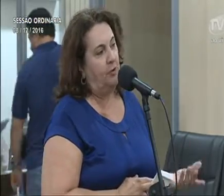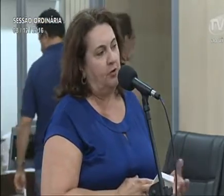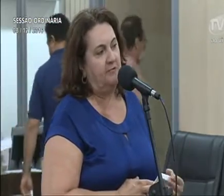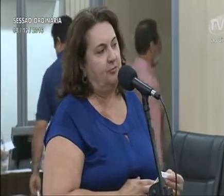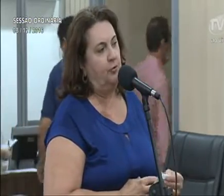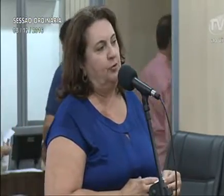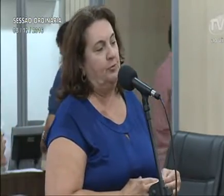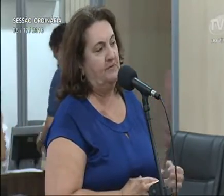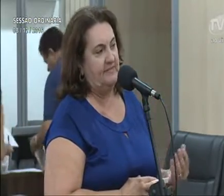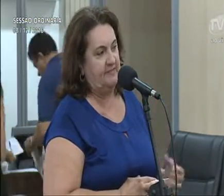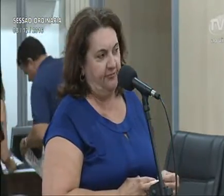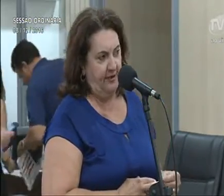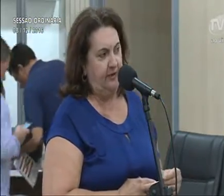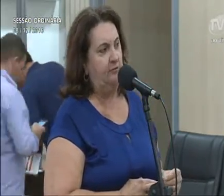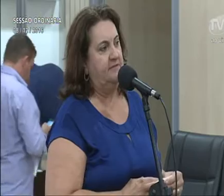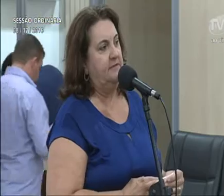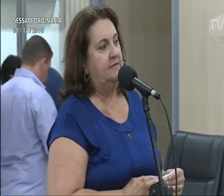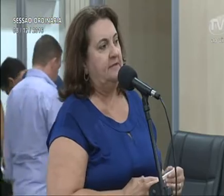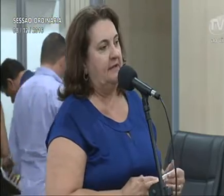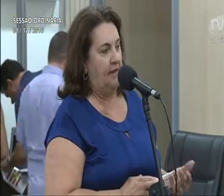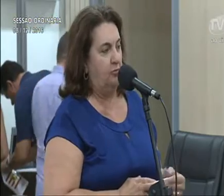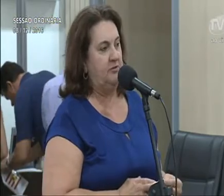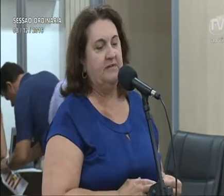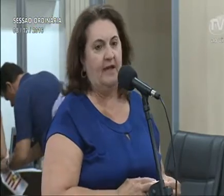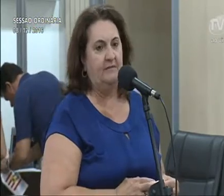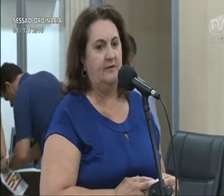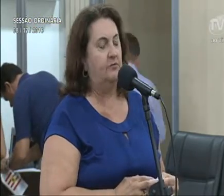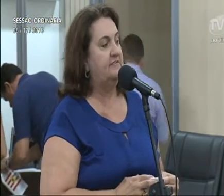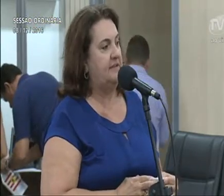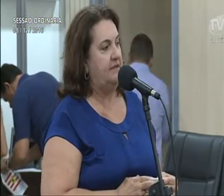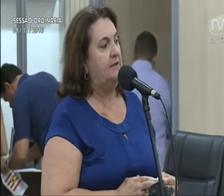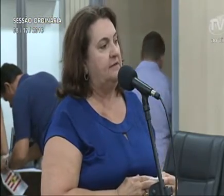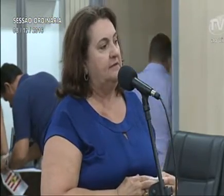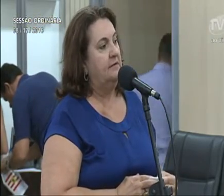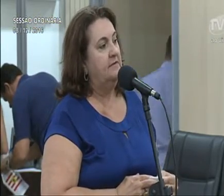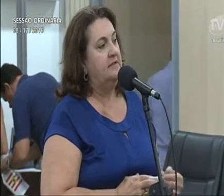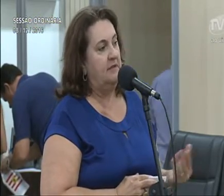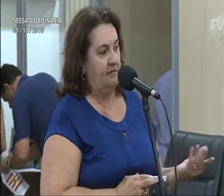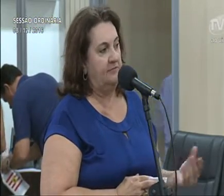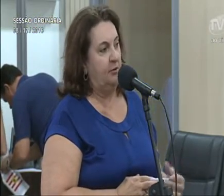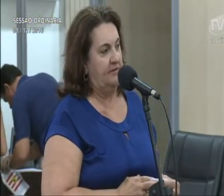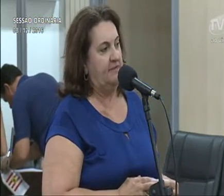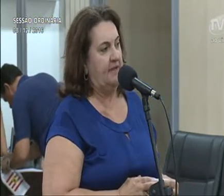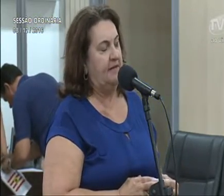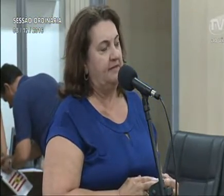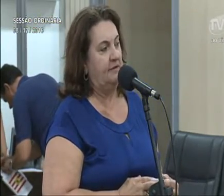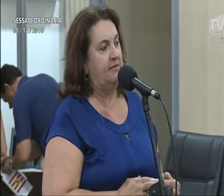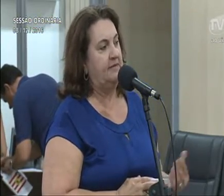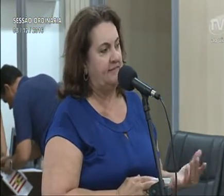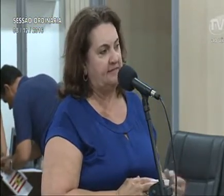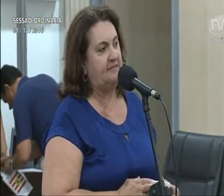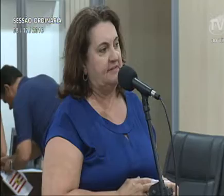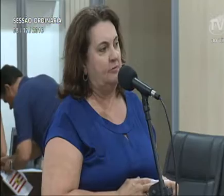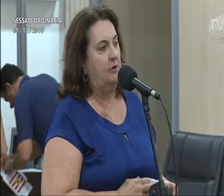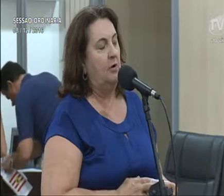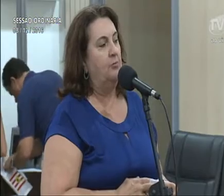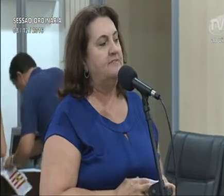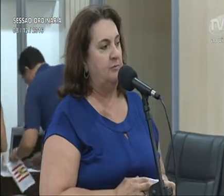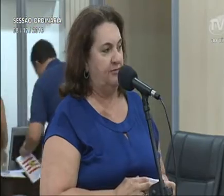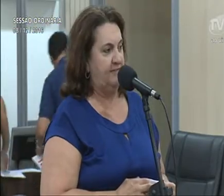amigo nosso do grupo dos sexta-feirinos daquela comunidade. Gostaria de solicitar, então, que nesta